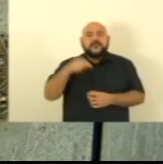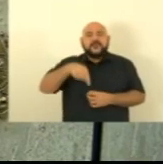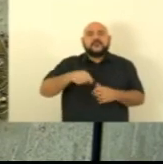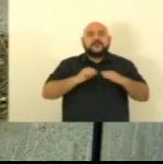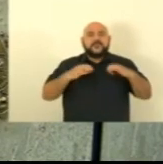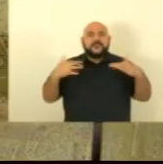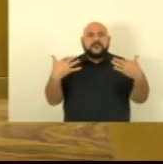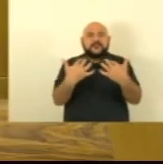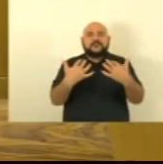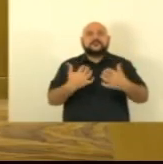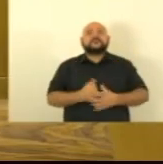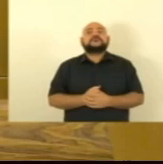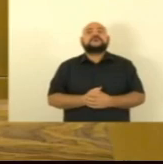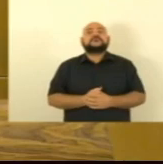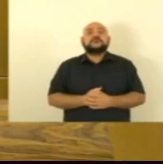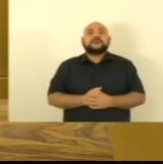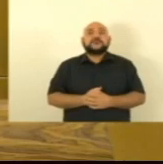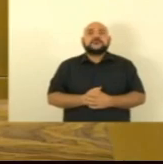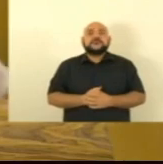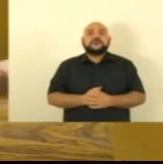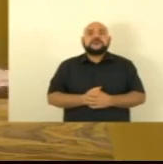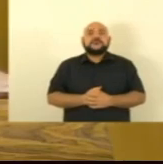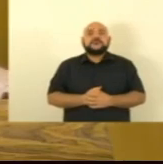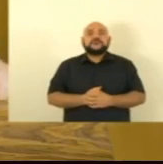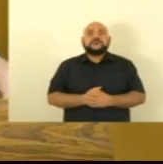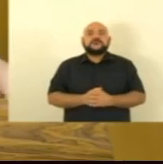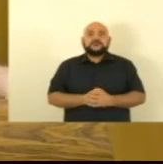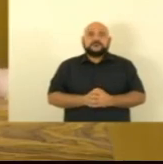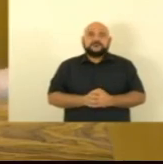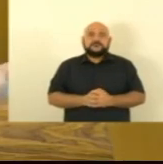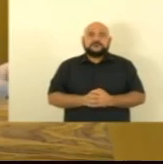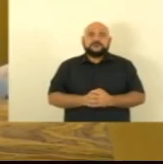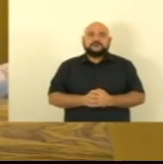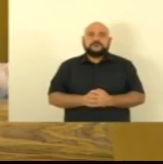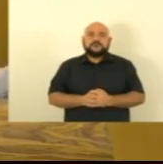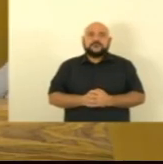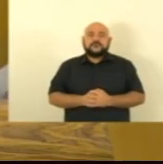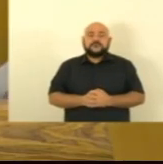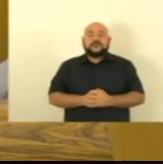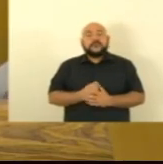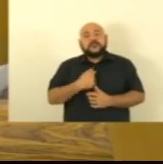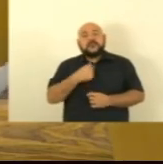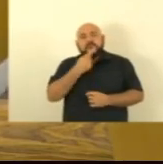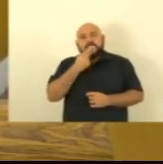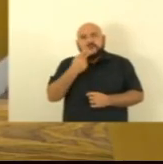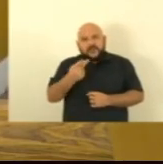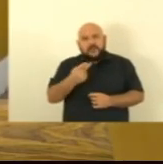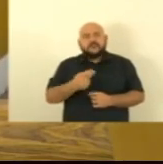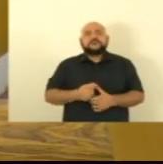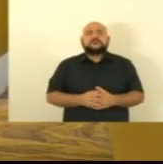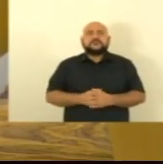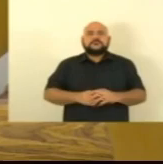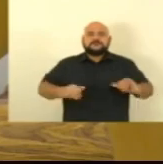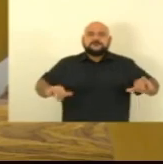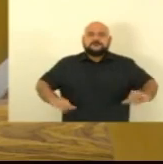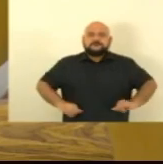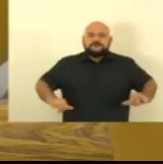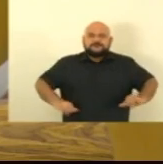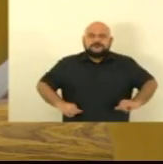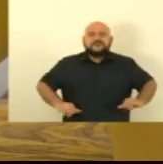Leis me reportar o sofrimento que